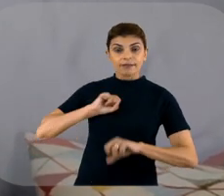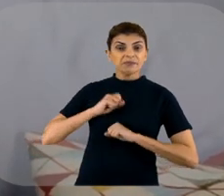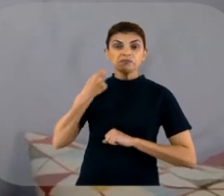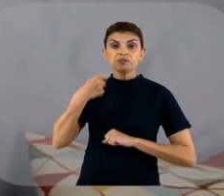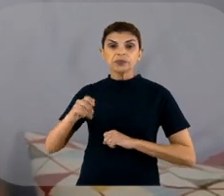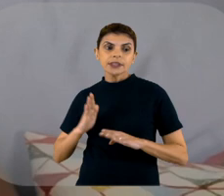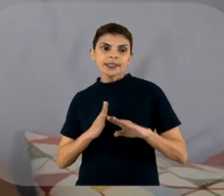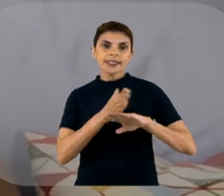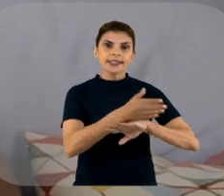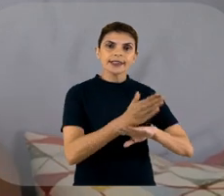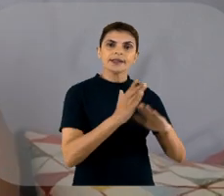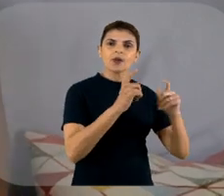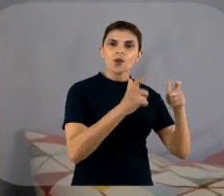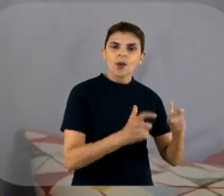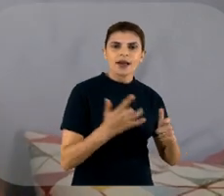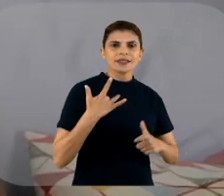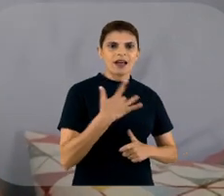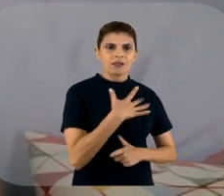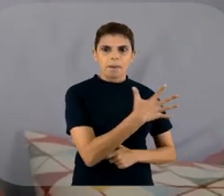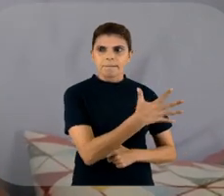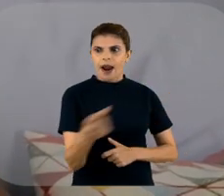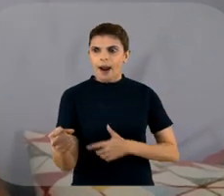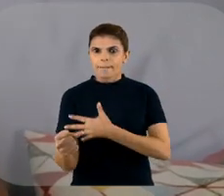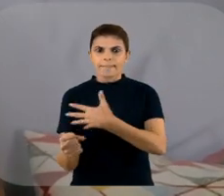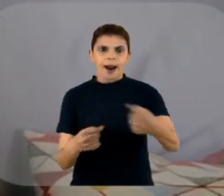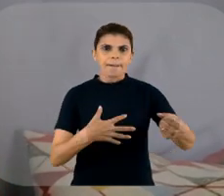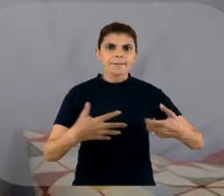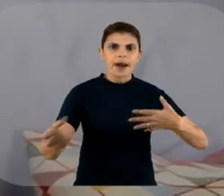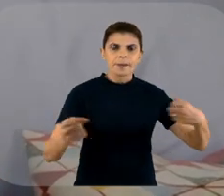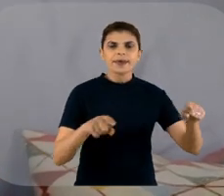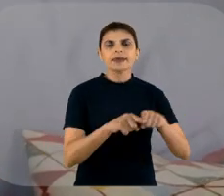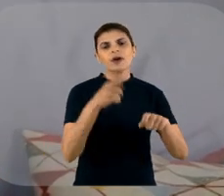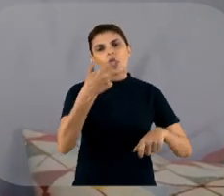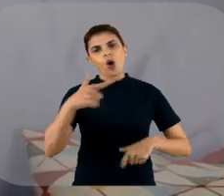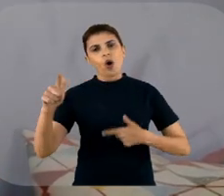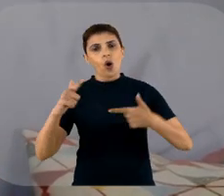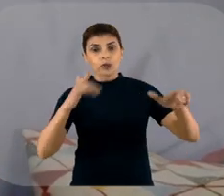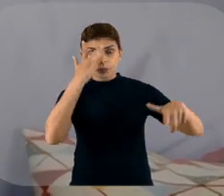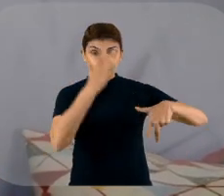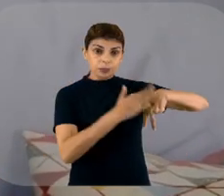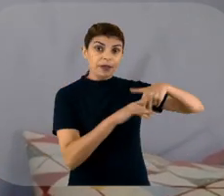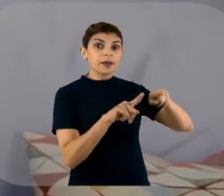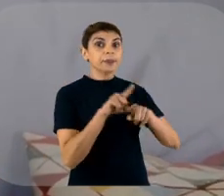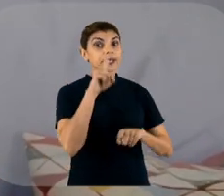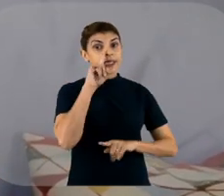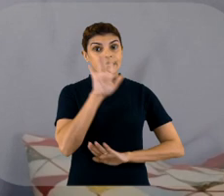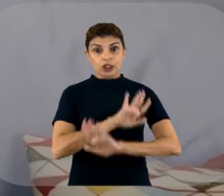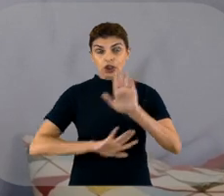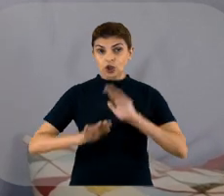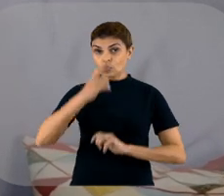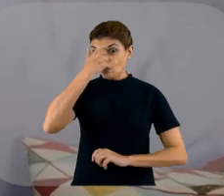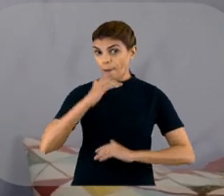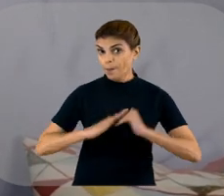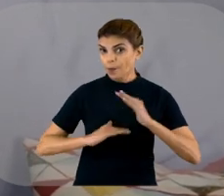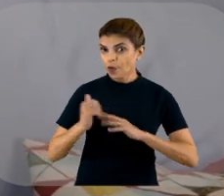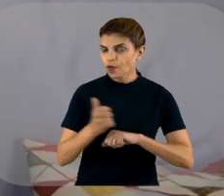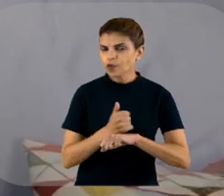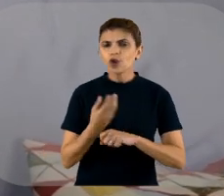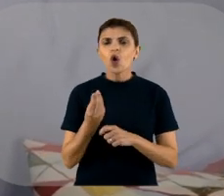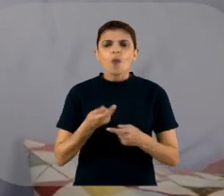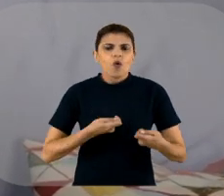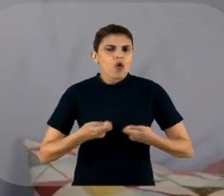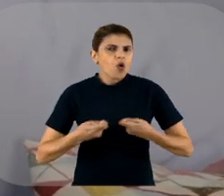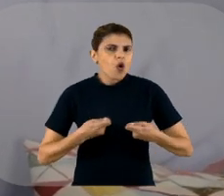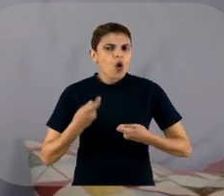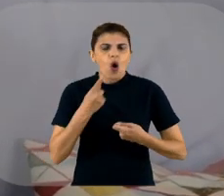vão desnecessariamente ao serviço de saúde, contaminem outros pacientes, apresentem até mesmo risco para os profissionais. E como que isso tem